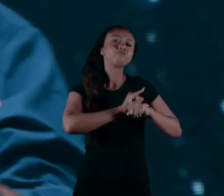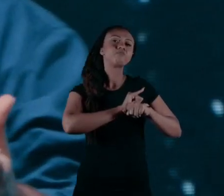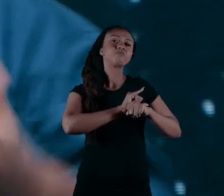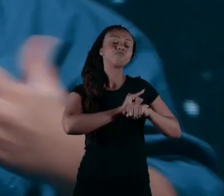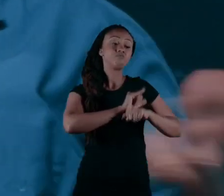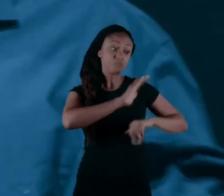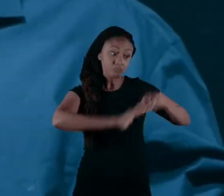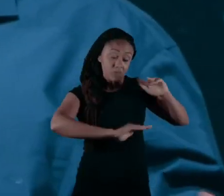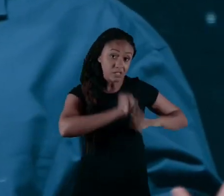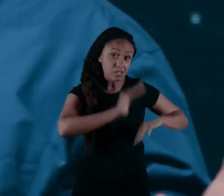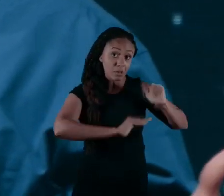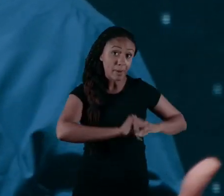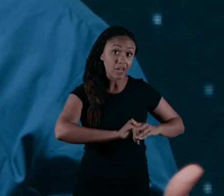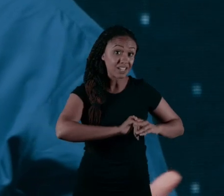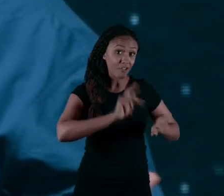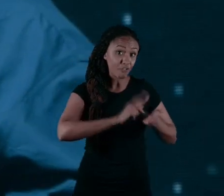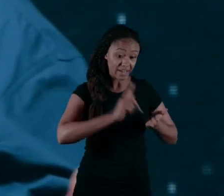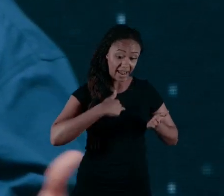ações mentais.